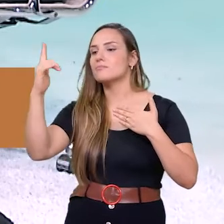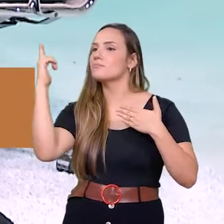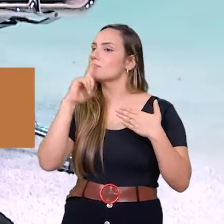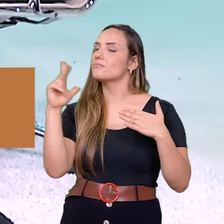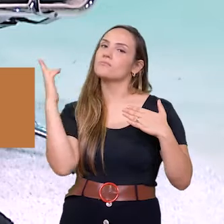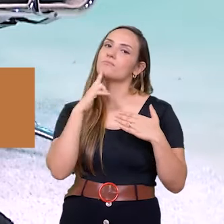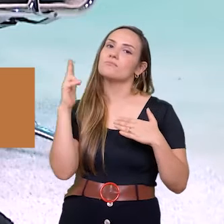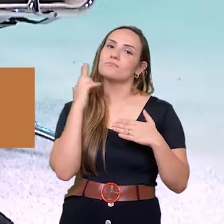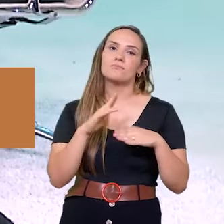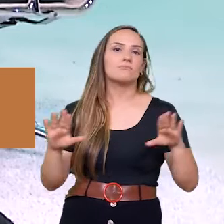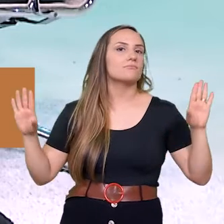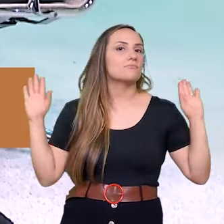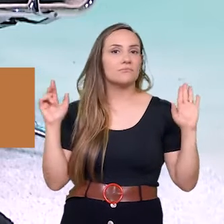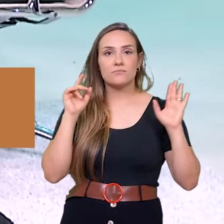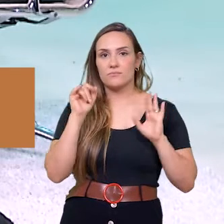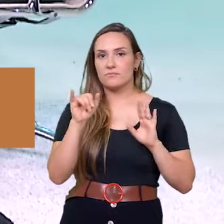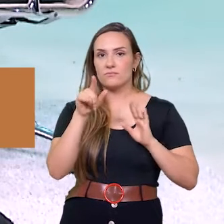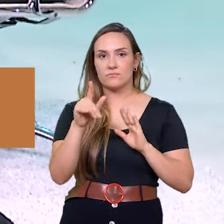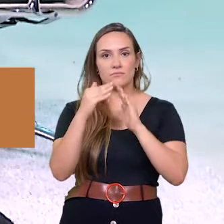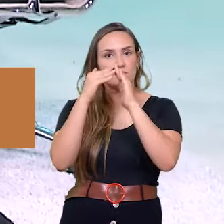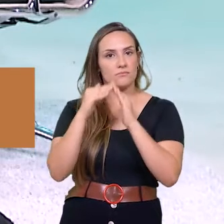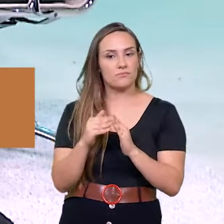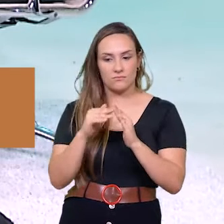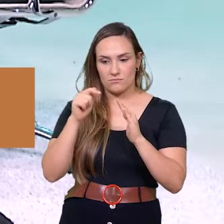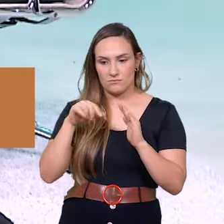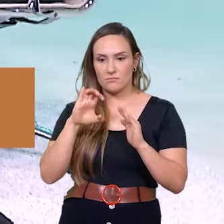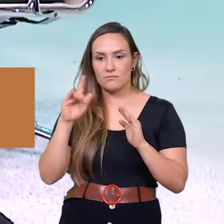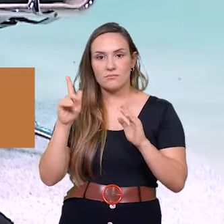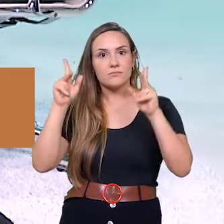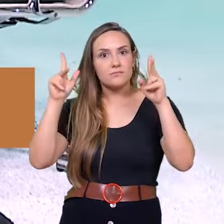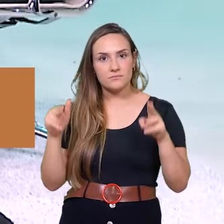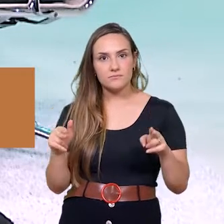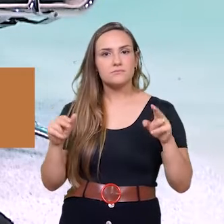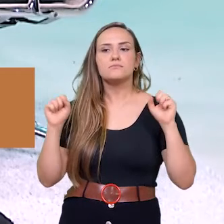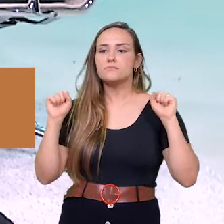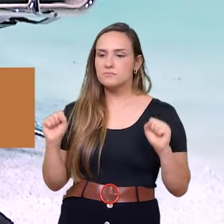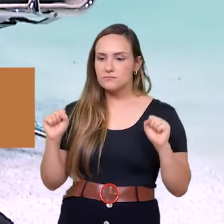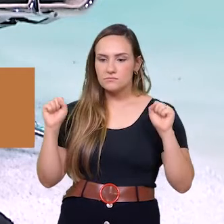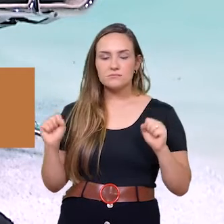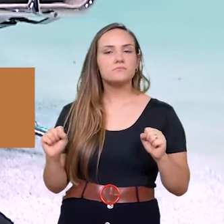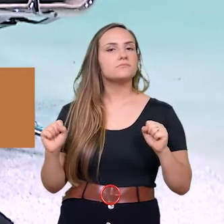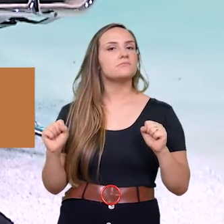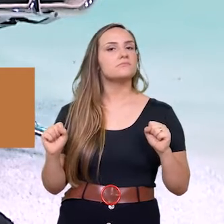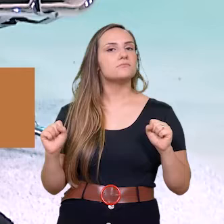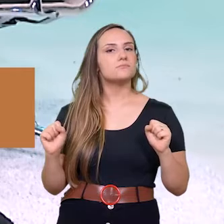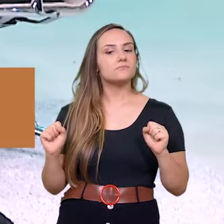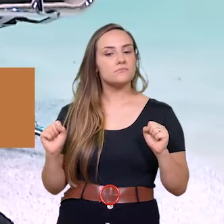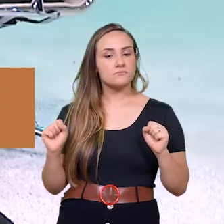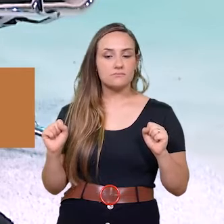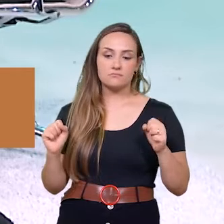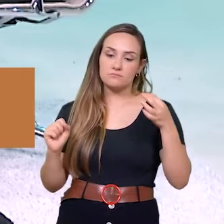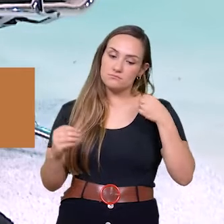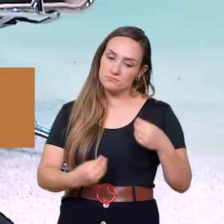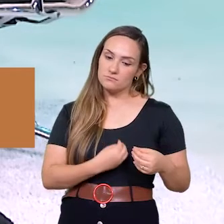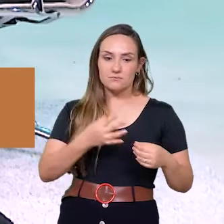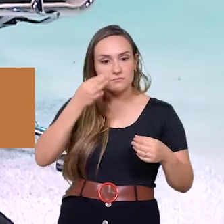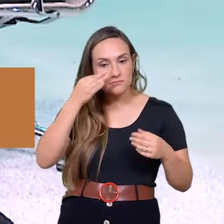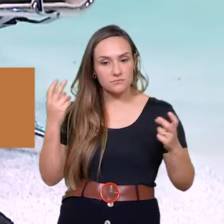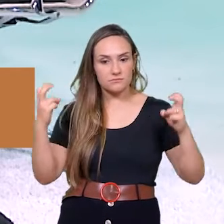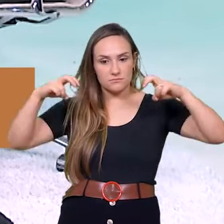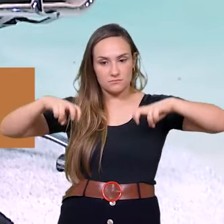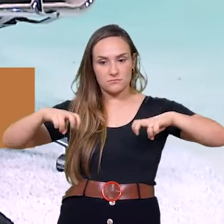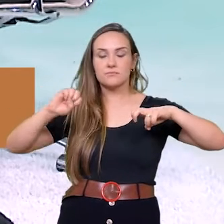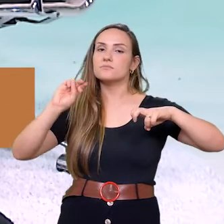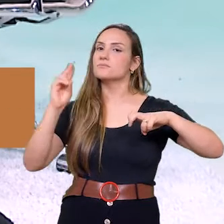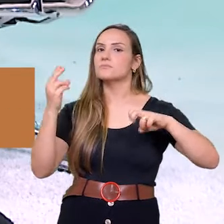deslanchou, hoje se faz isso, até mesmo quem mora aqui prefere. Se a pessoa preferir, ela pode ir até o NUCOM e se